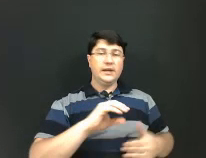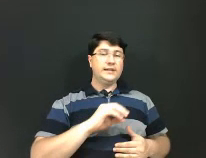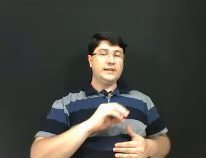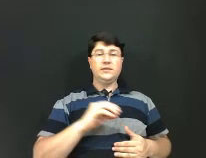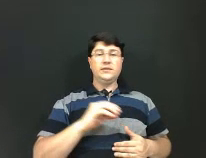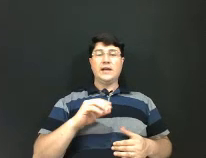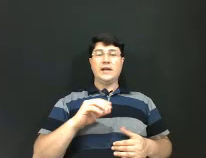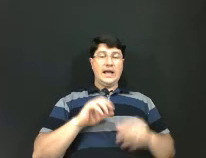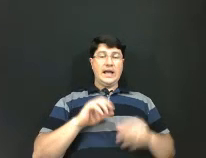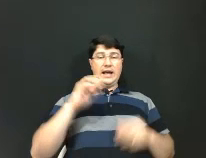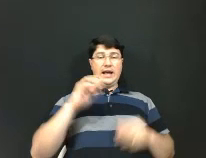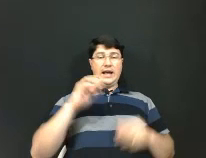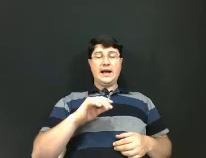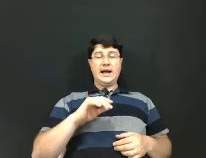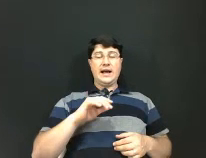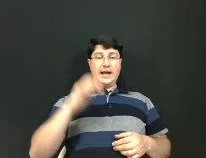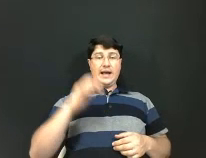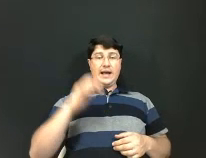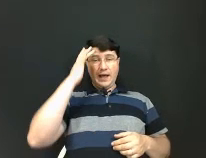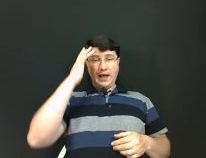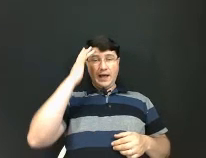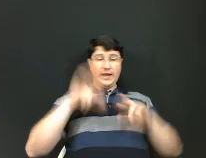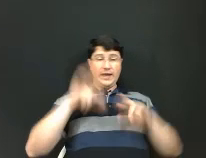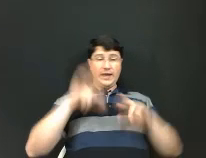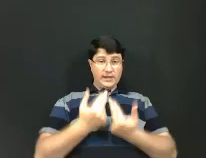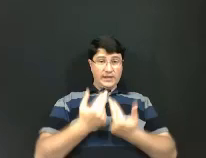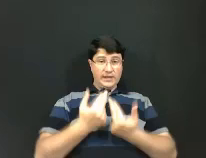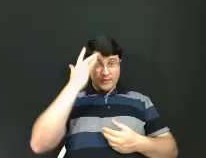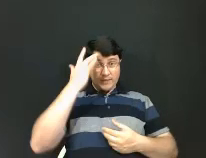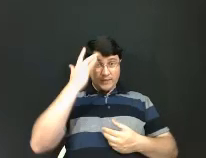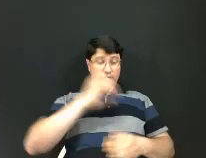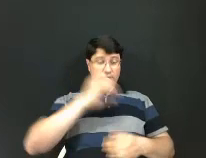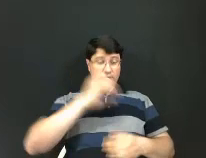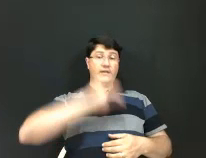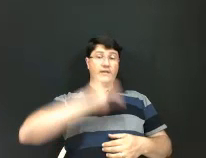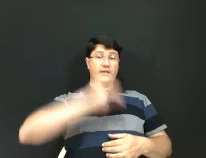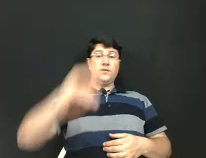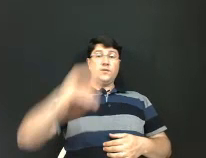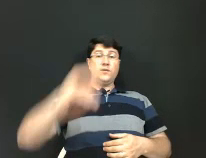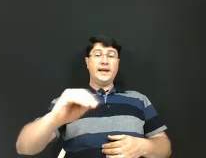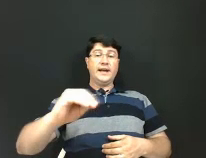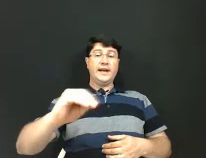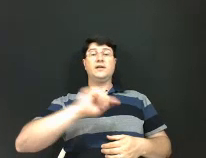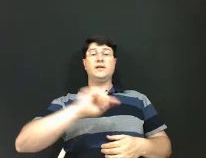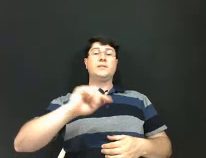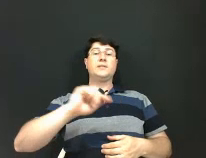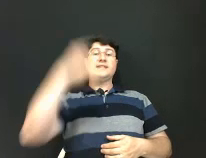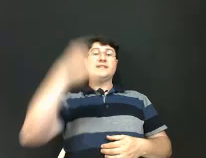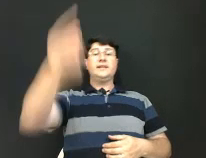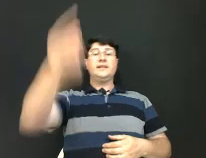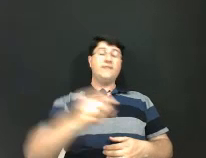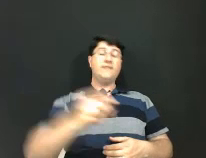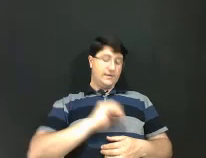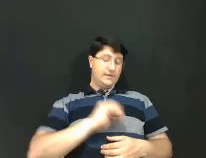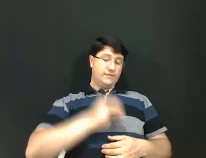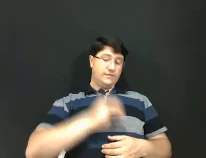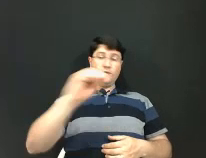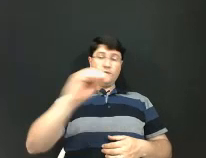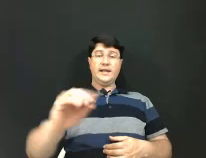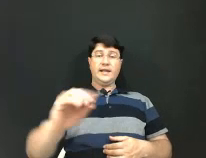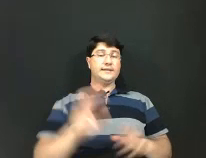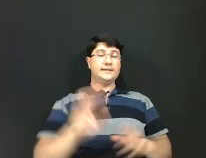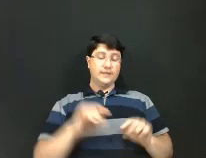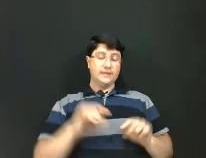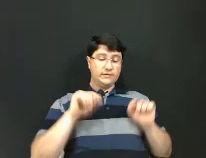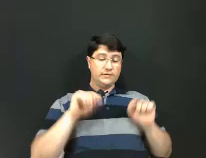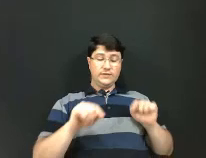futuro. Então, a reunião de amanhã foi mudada para a semana que vem.